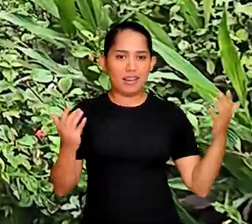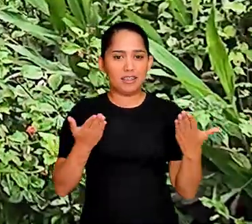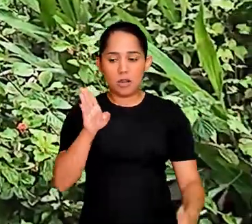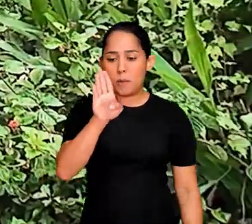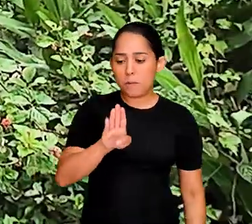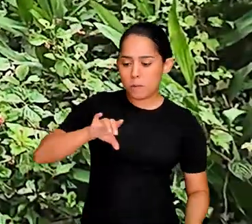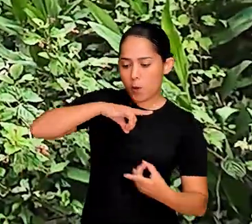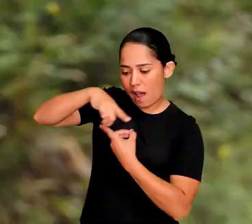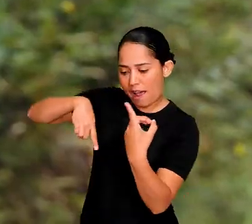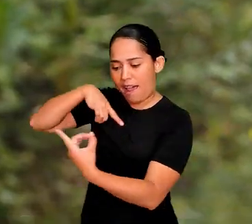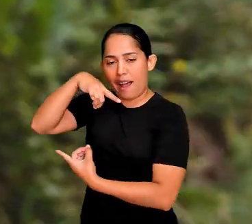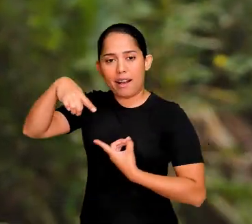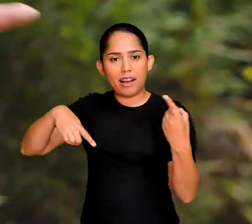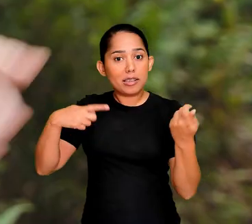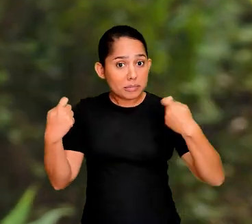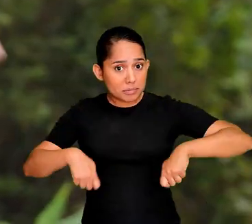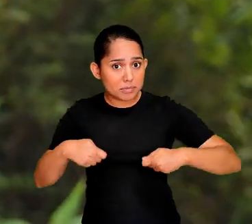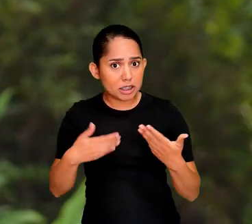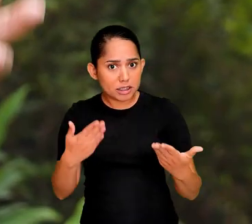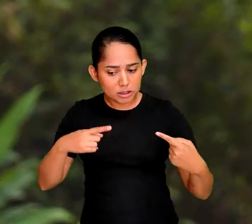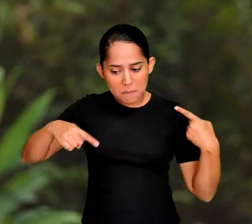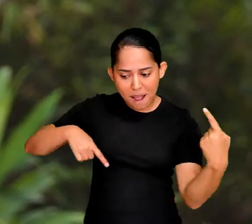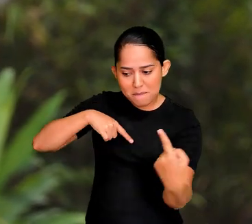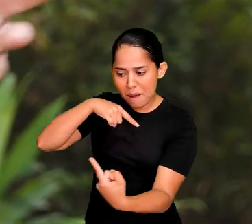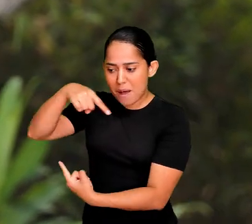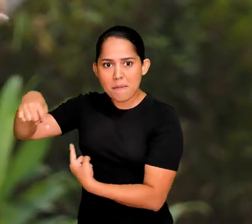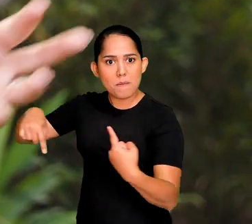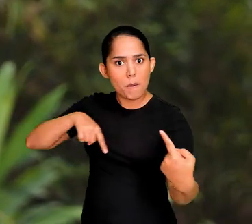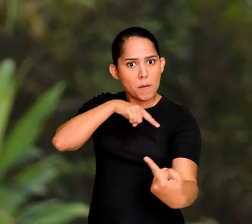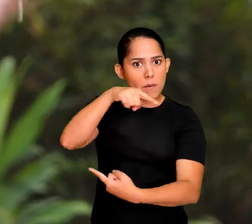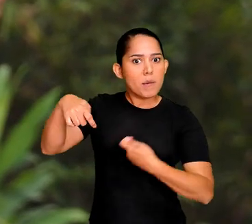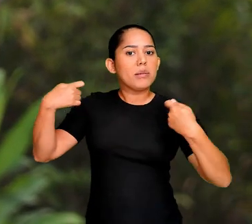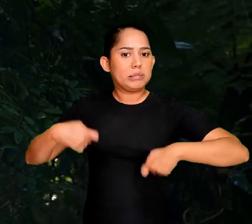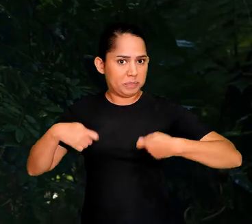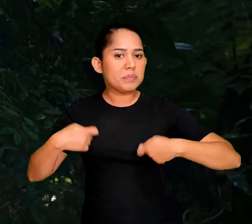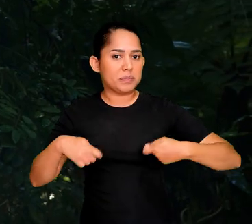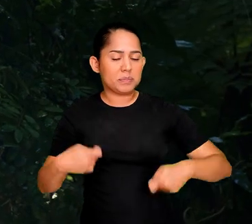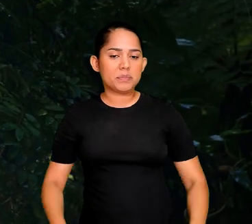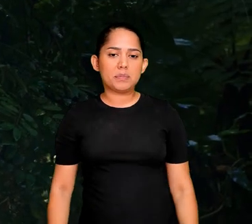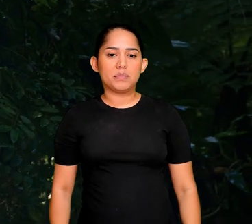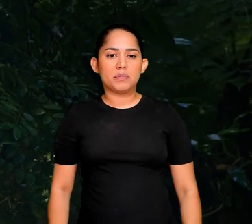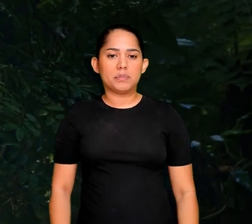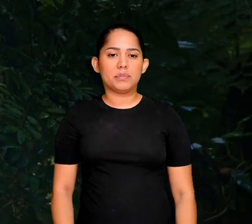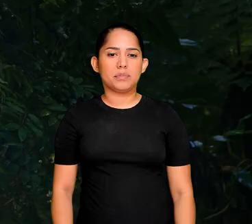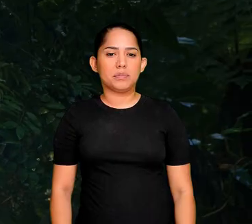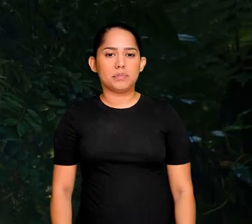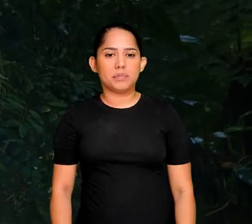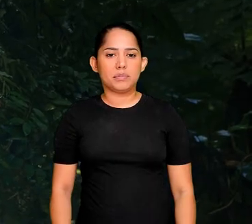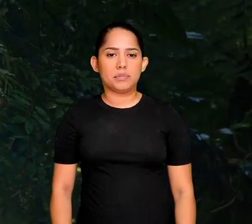biodinâmica, ela necessita desse ciclo estar acontecendo da melhor forma possível.